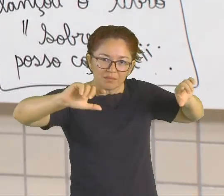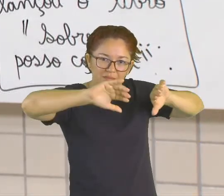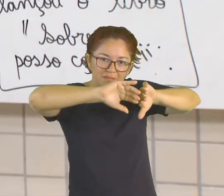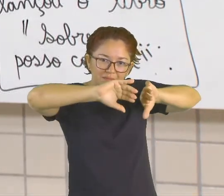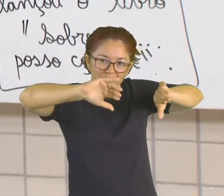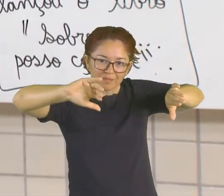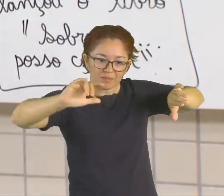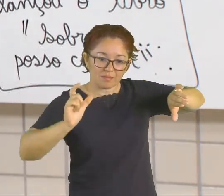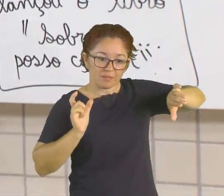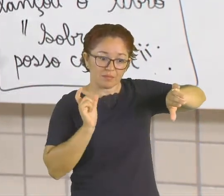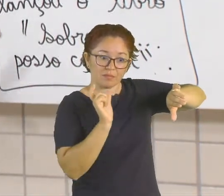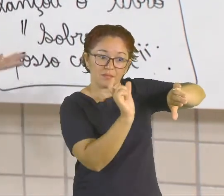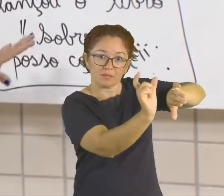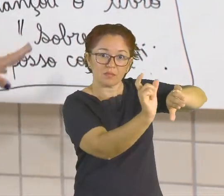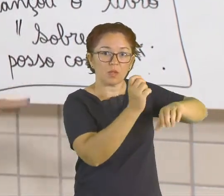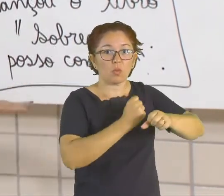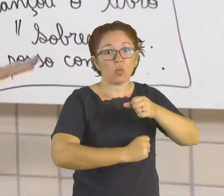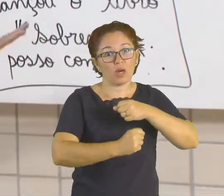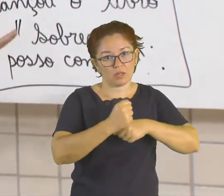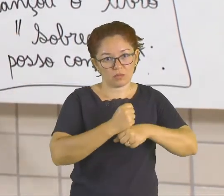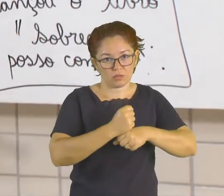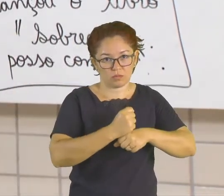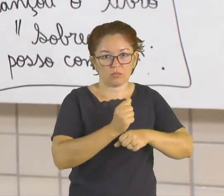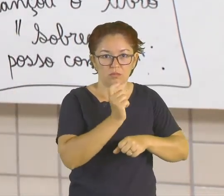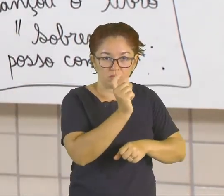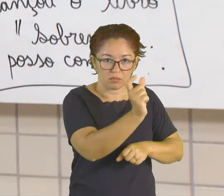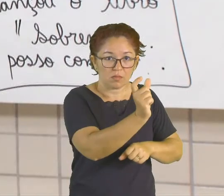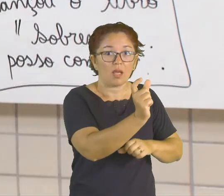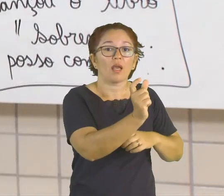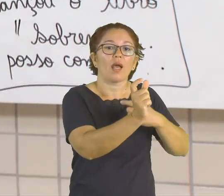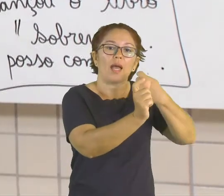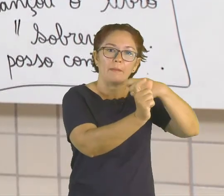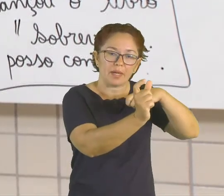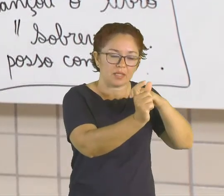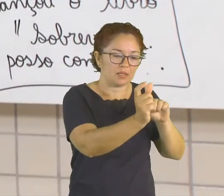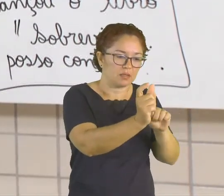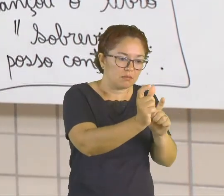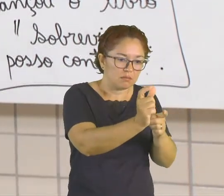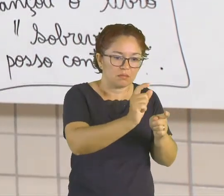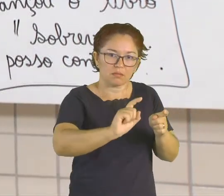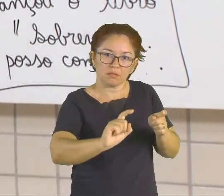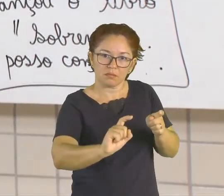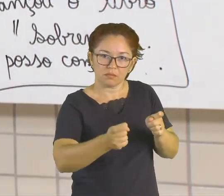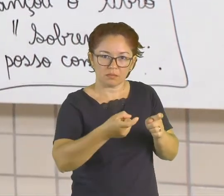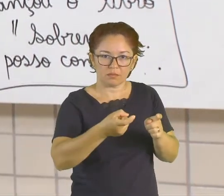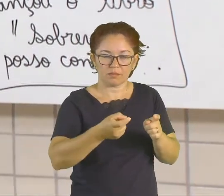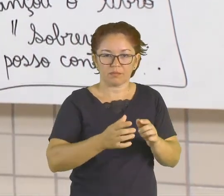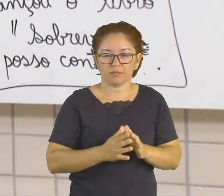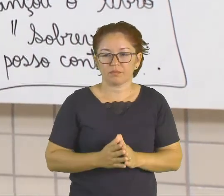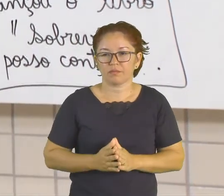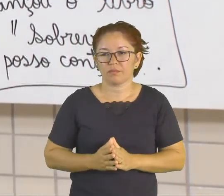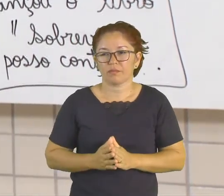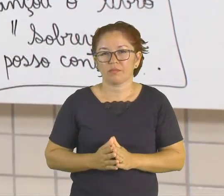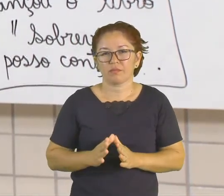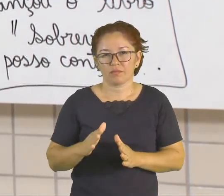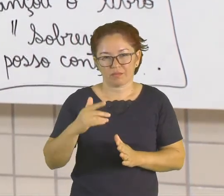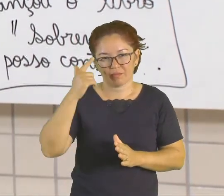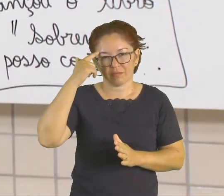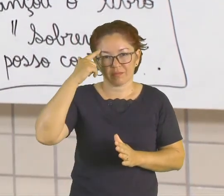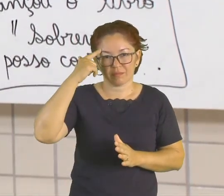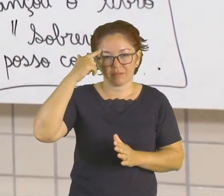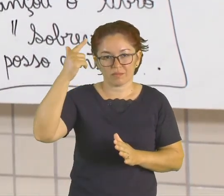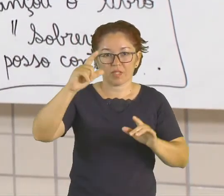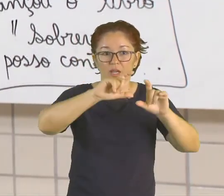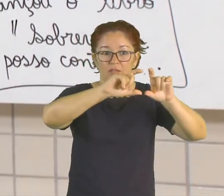Penha lançou o livro Sobrevivi, Posso Contar, em 1994. Mas como ela está deslocada, apareceu aqui